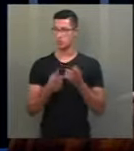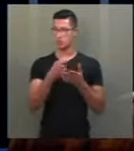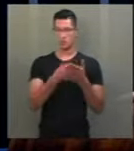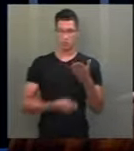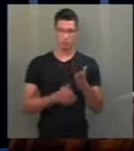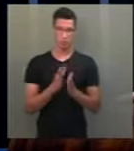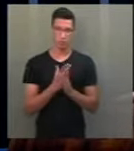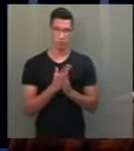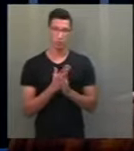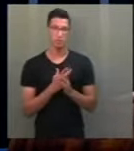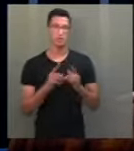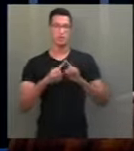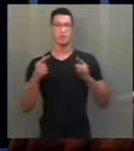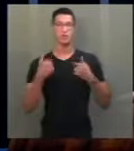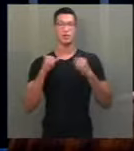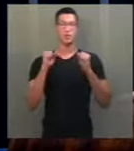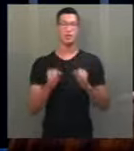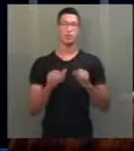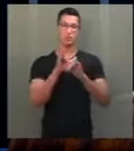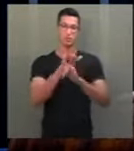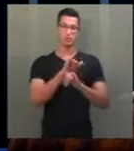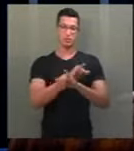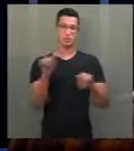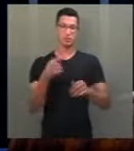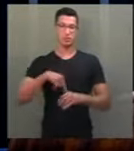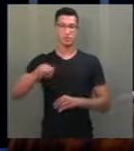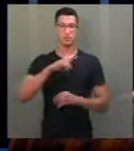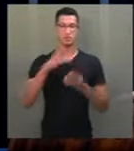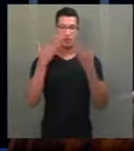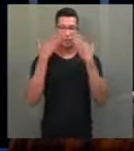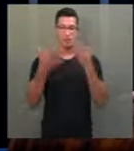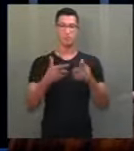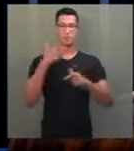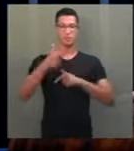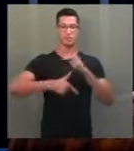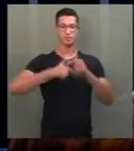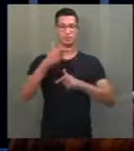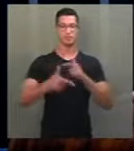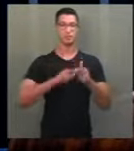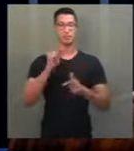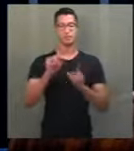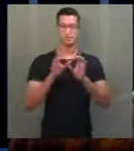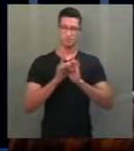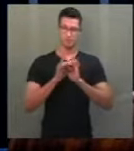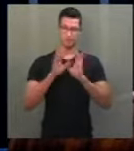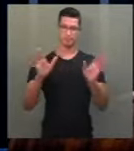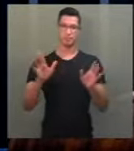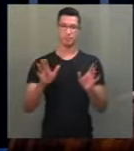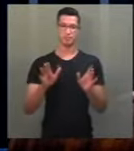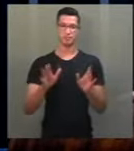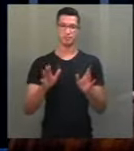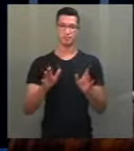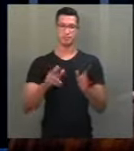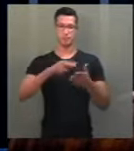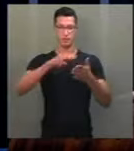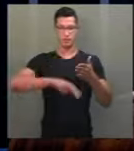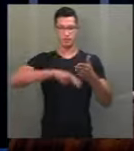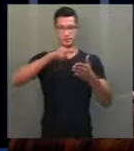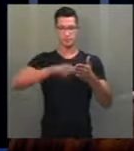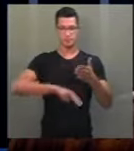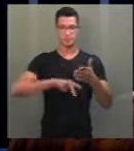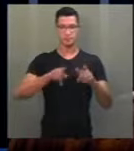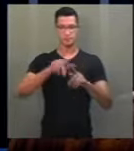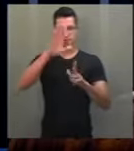relatório. Mas eu posso dizer a vocês que a gente apresentou um trabalho que permite a leitura e